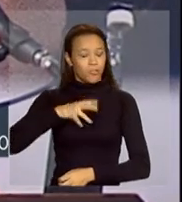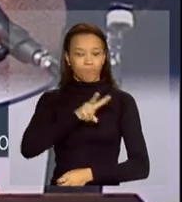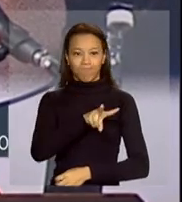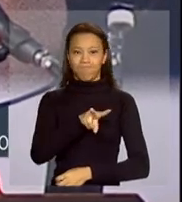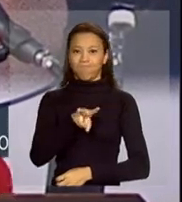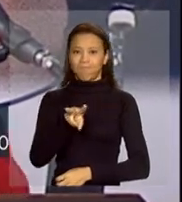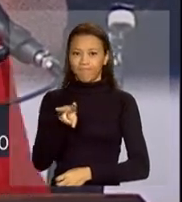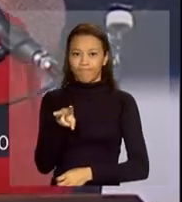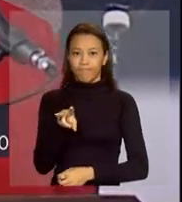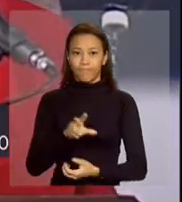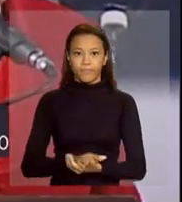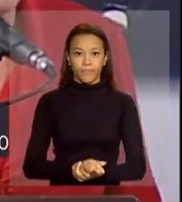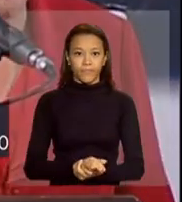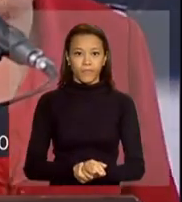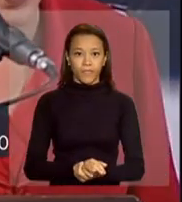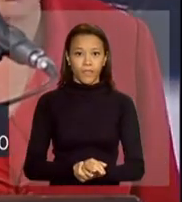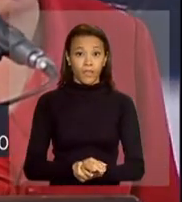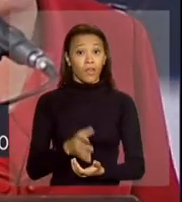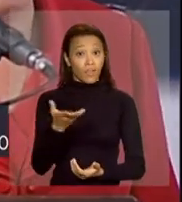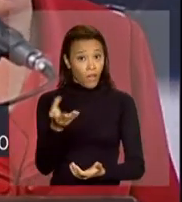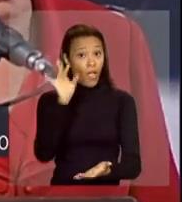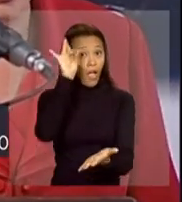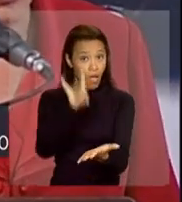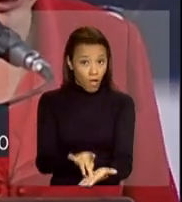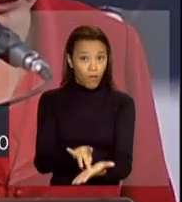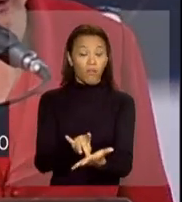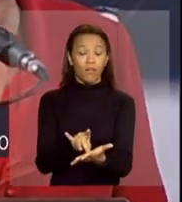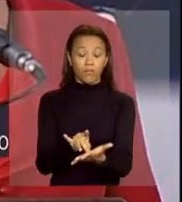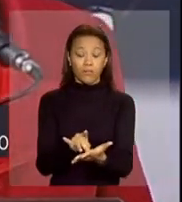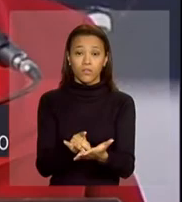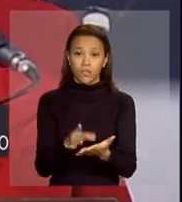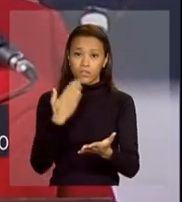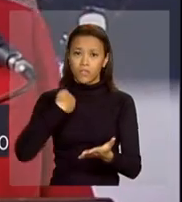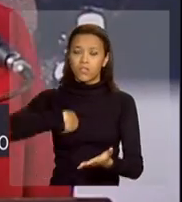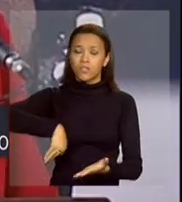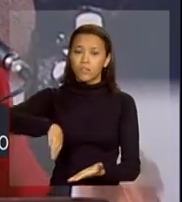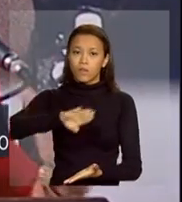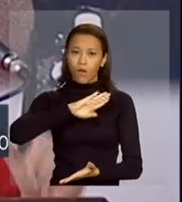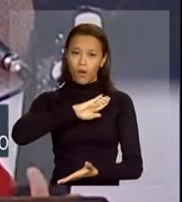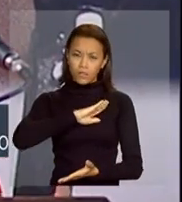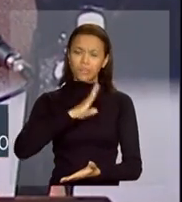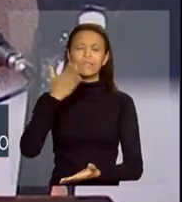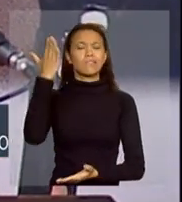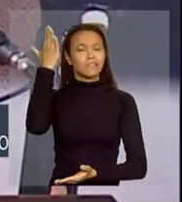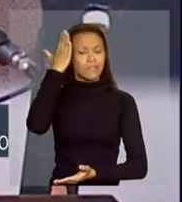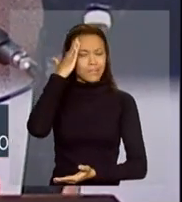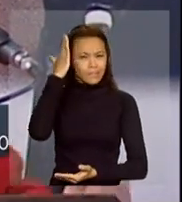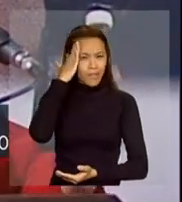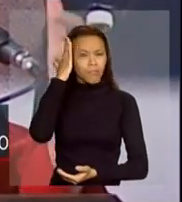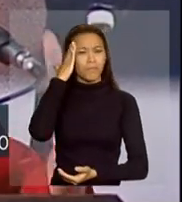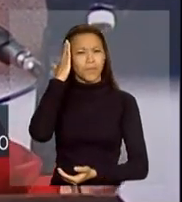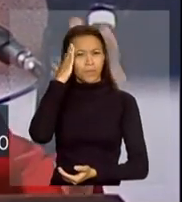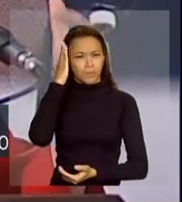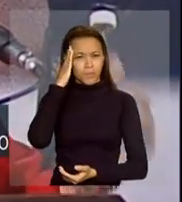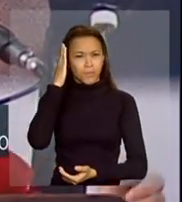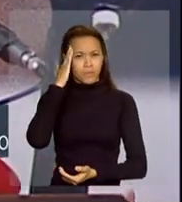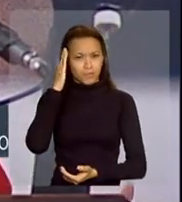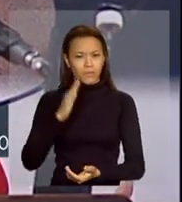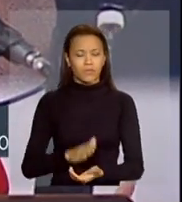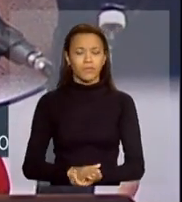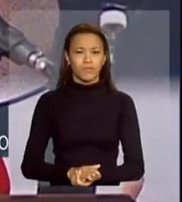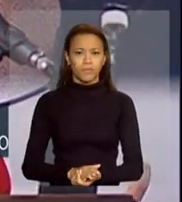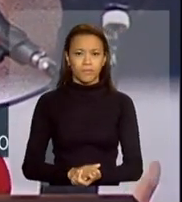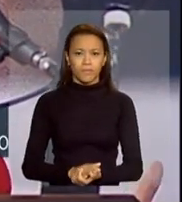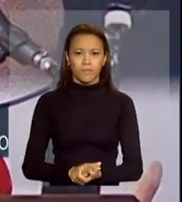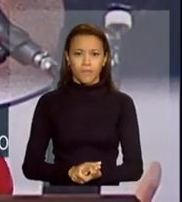orgulham e é fato de que nós sabemos Quanto